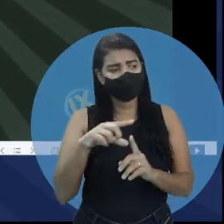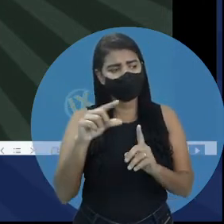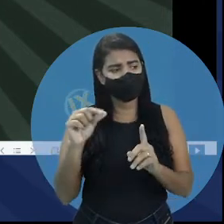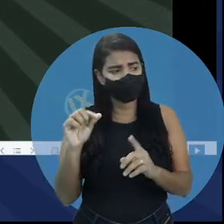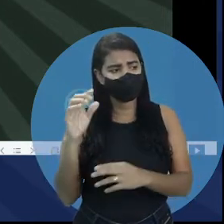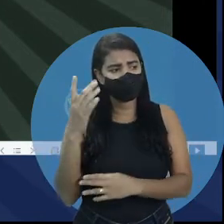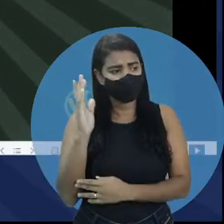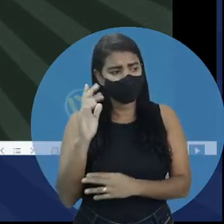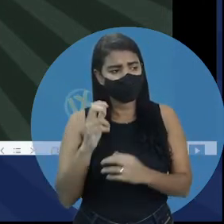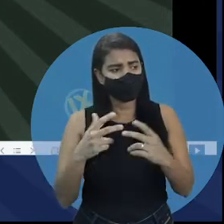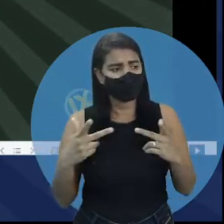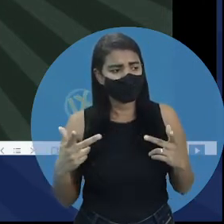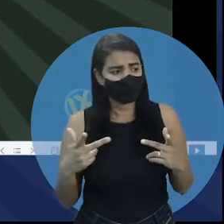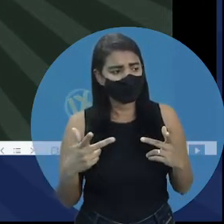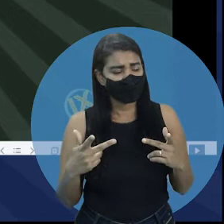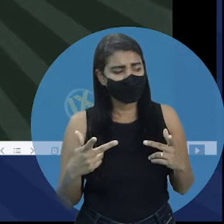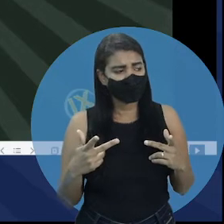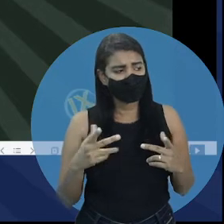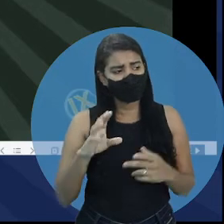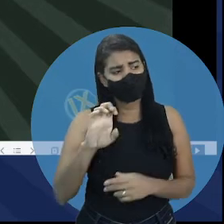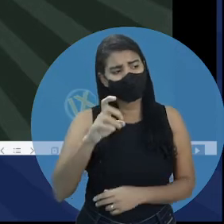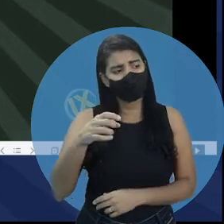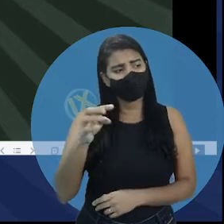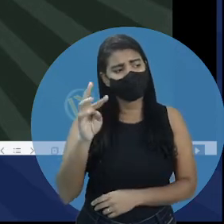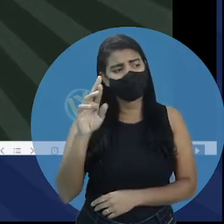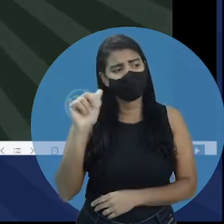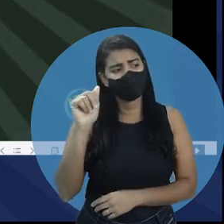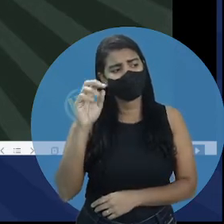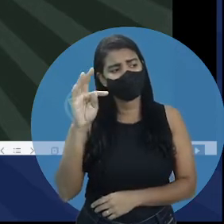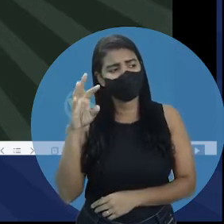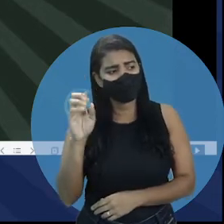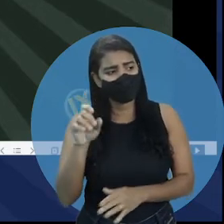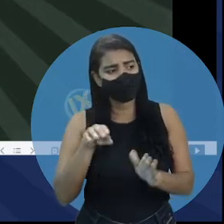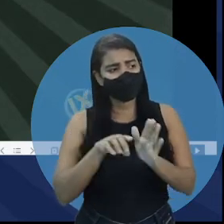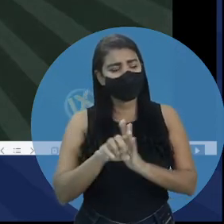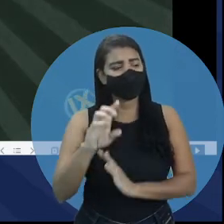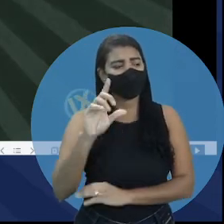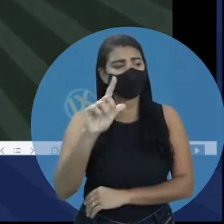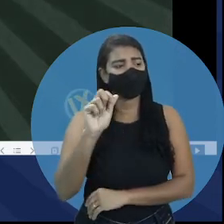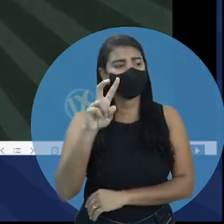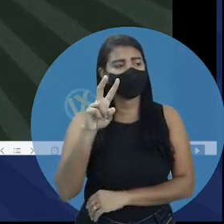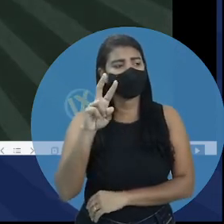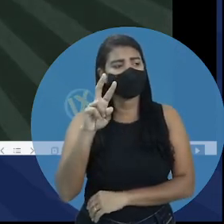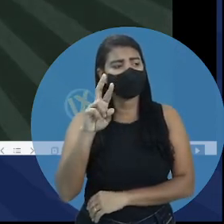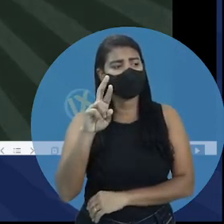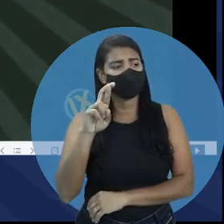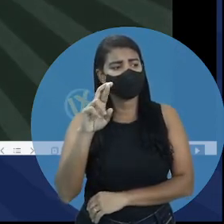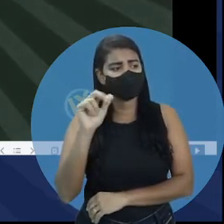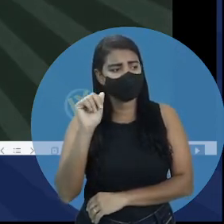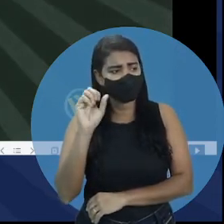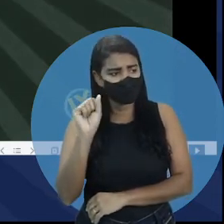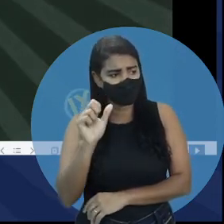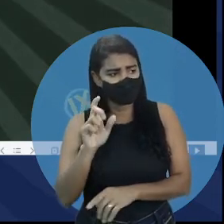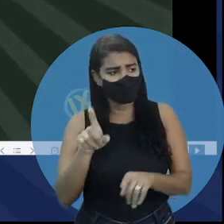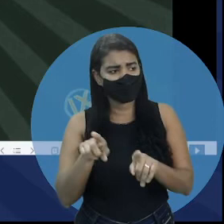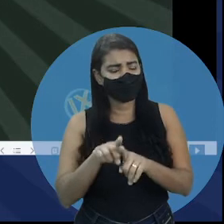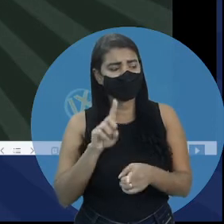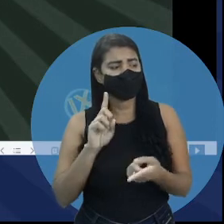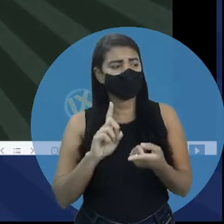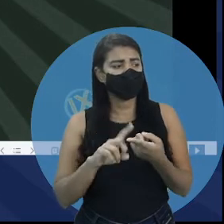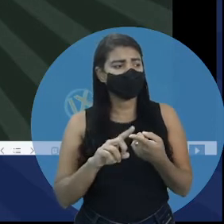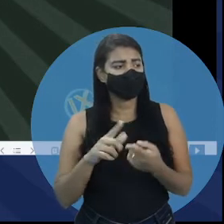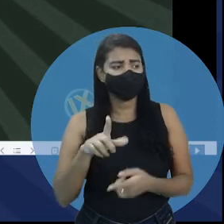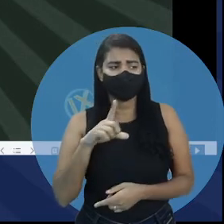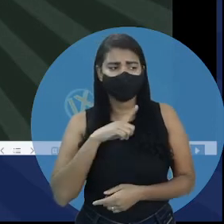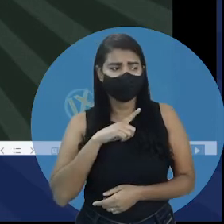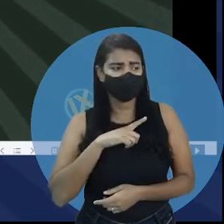Né? Em todos os outros extratos e também para as larvas, né, a Zamioculca examifolia não teve